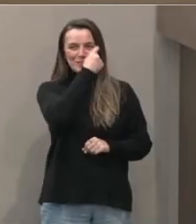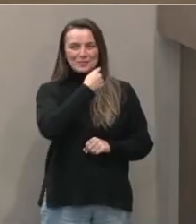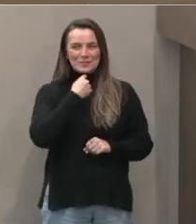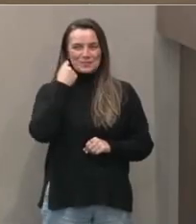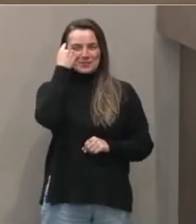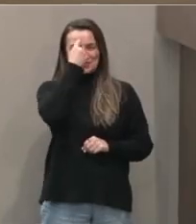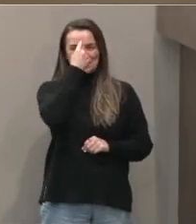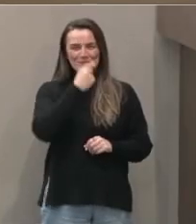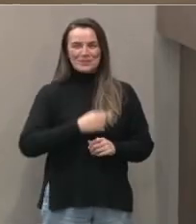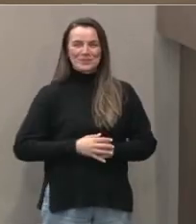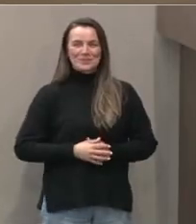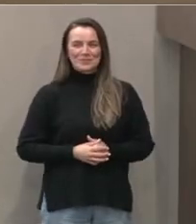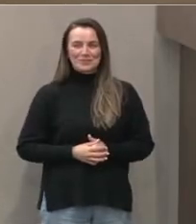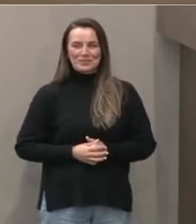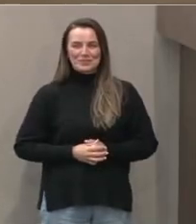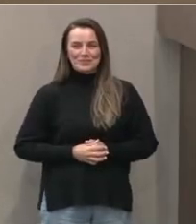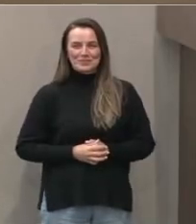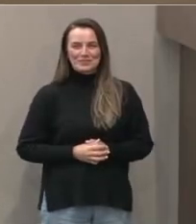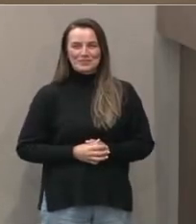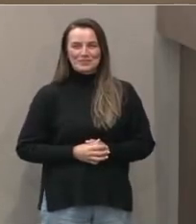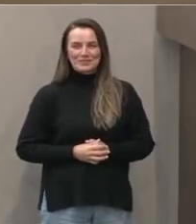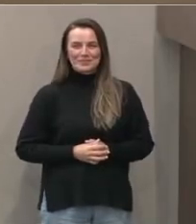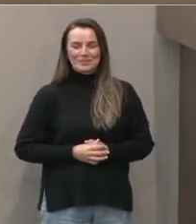know for sure.